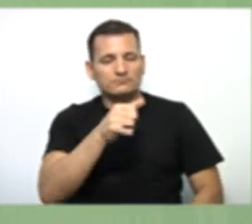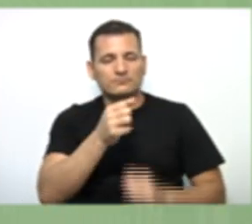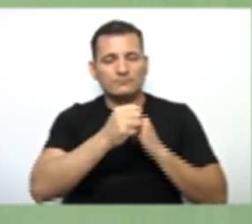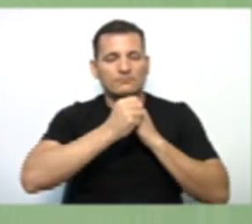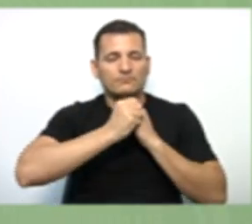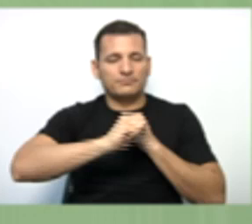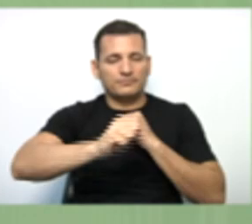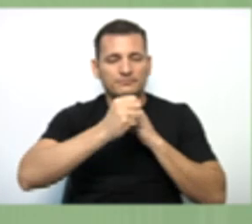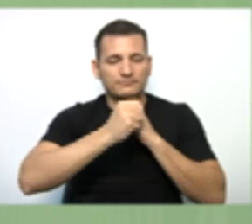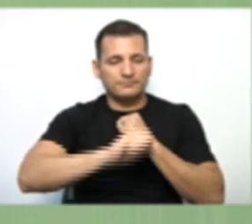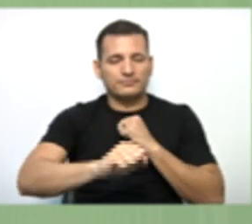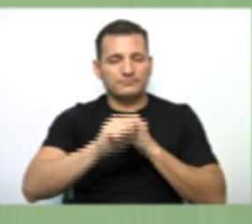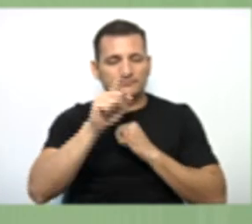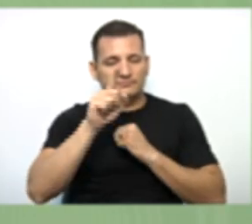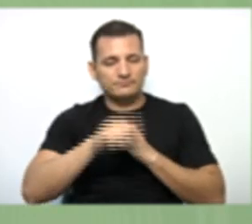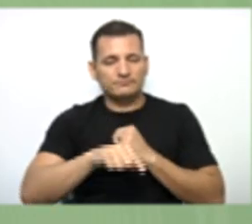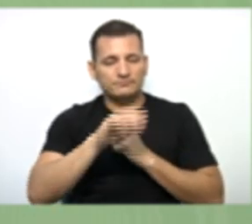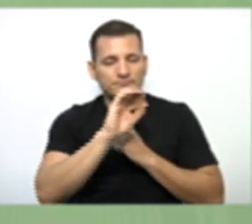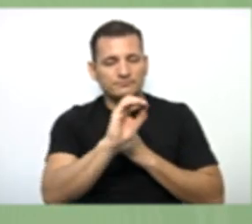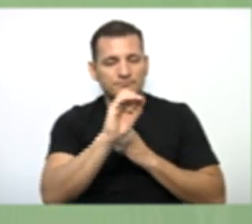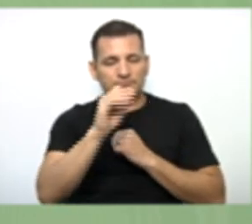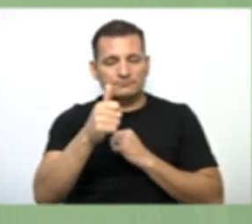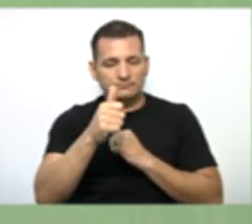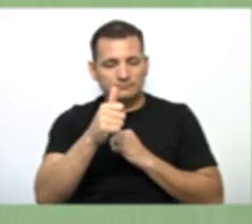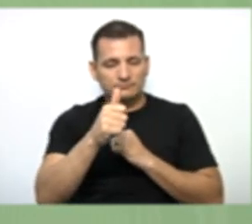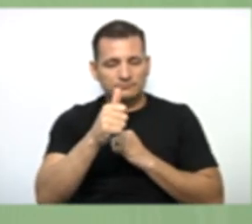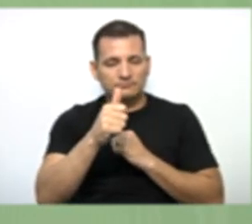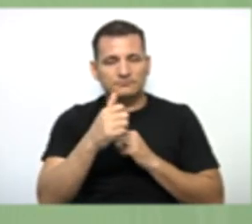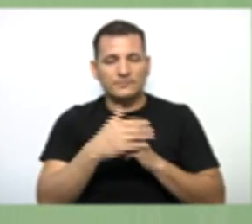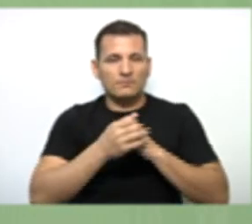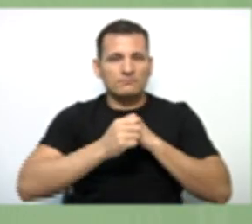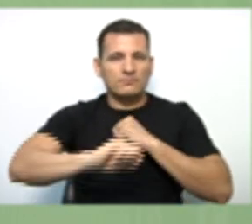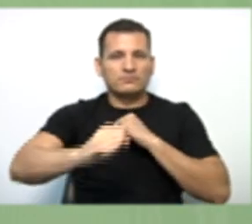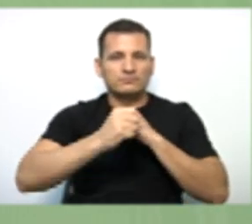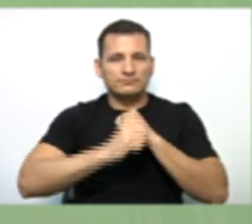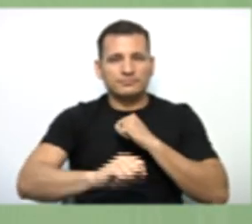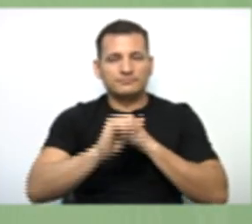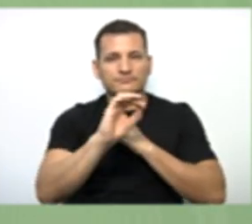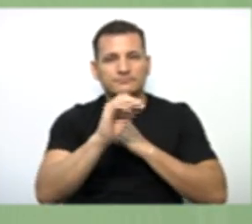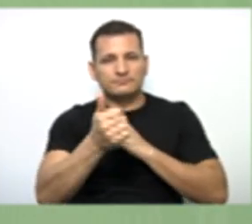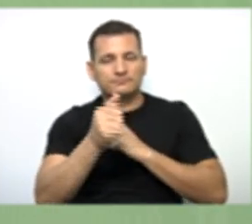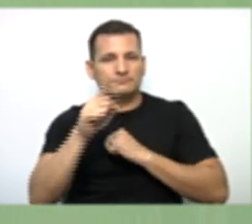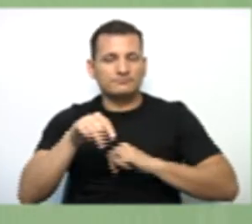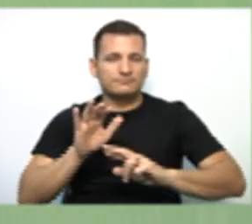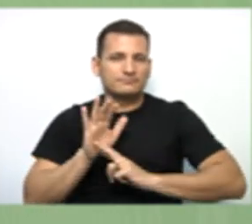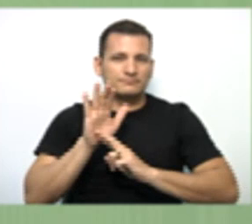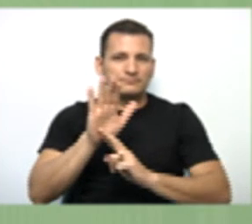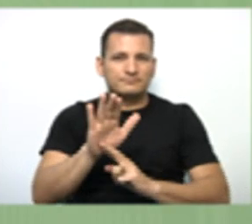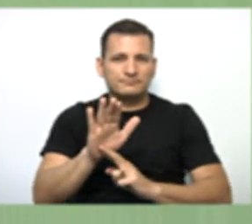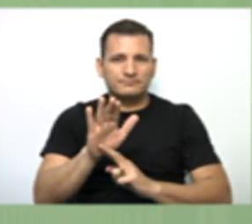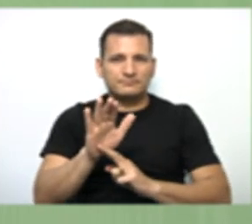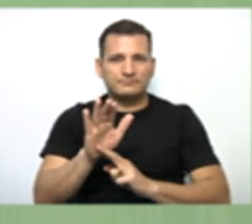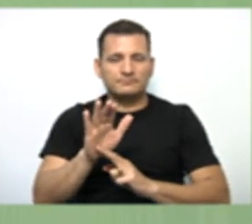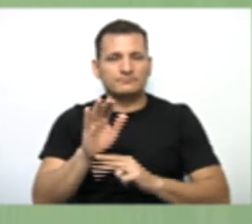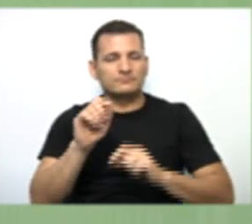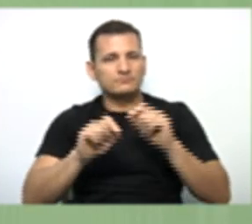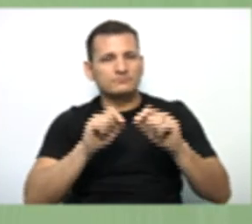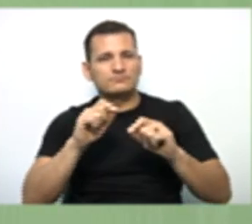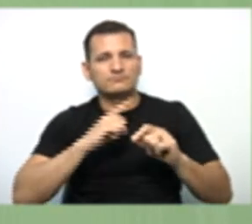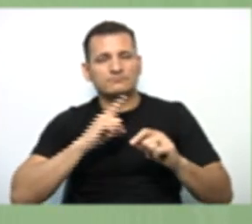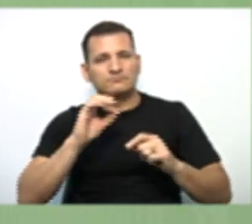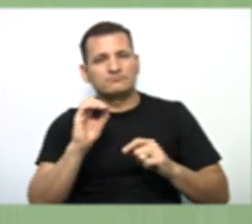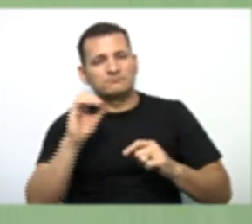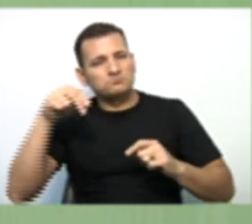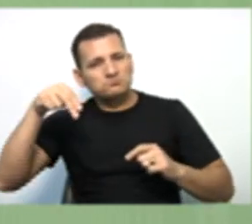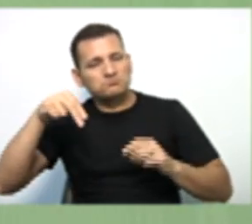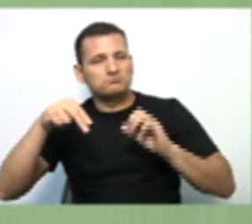que são medidos pela intensidade de 0 e 1. Na verdade, os impulsos elétricos, 0 e 1 é uma representação, né, do que está ligado e desligado,